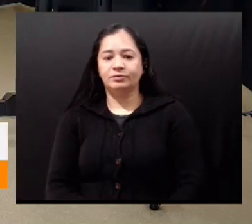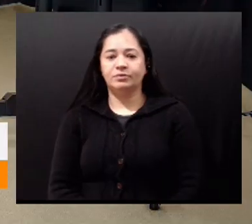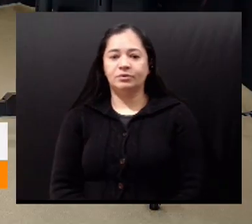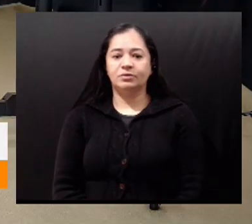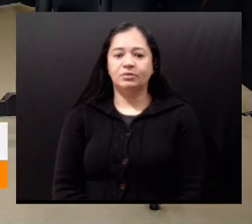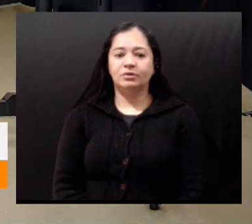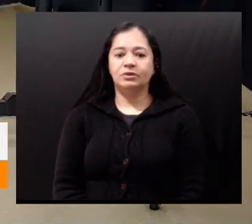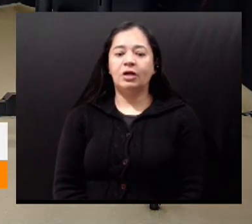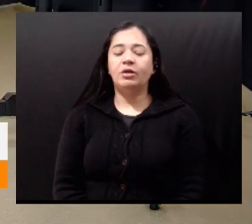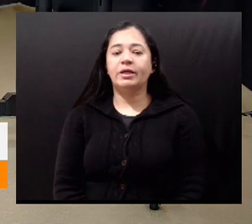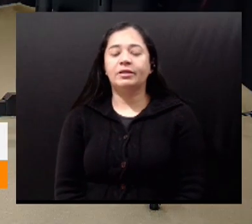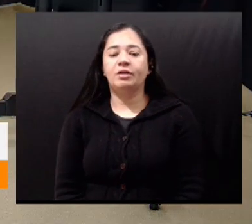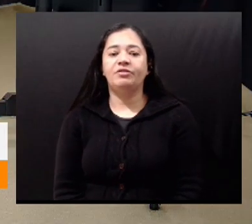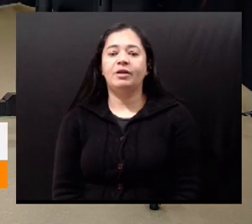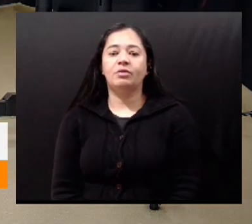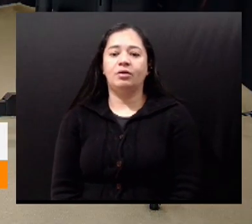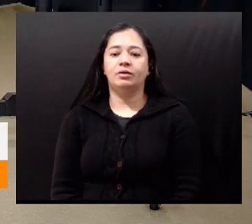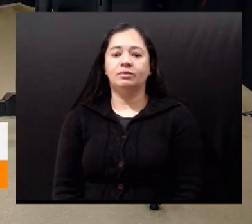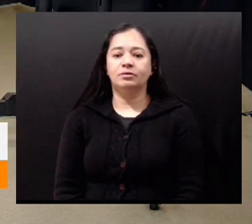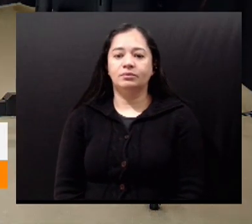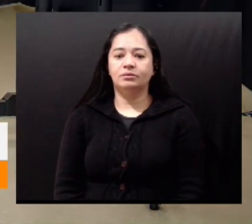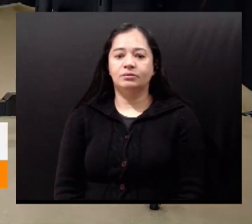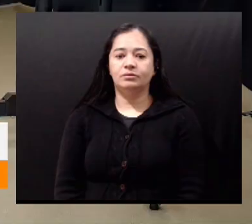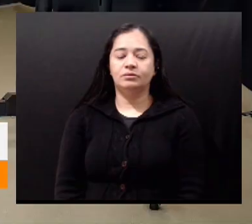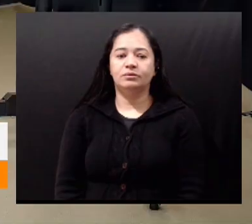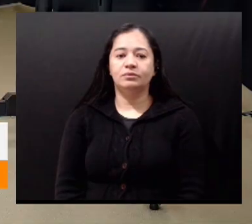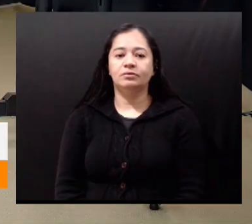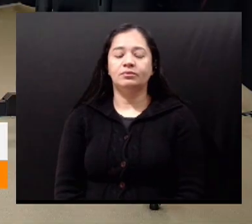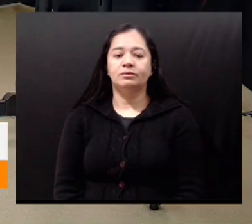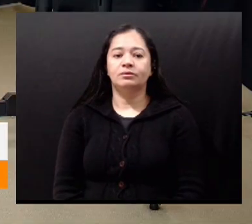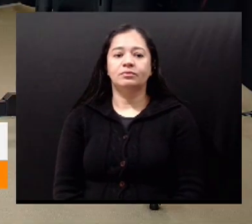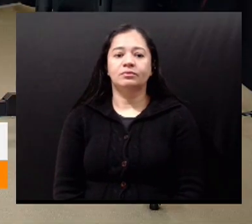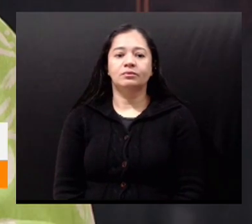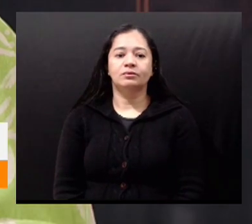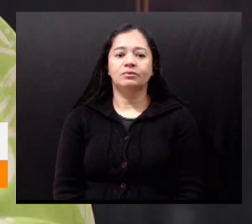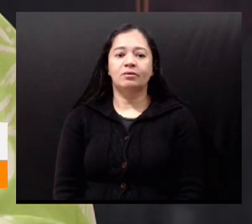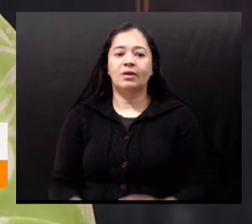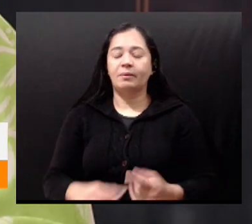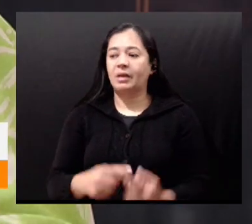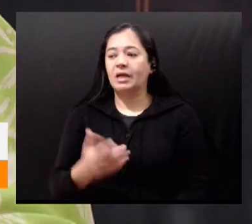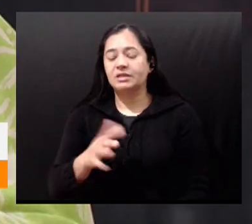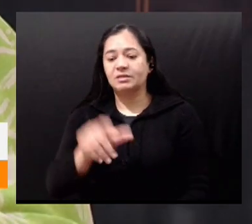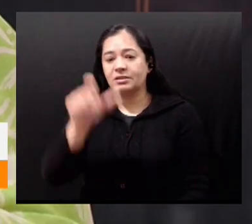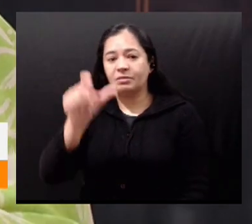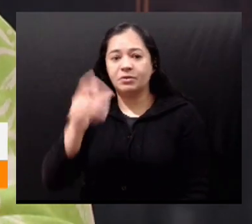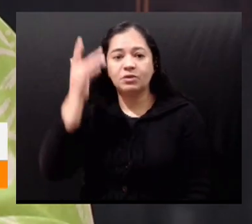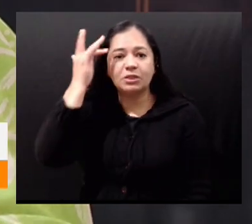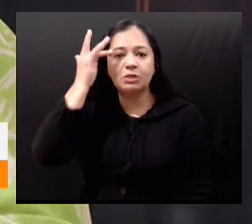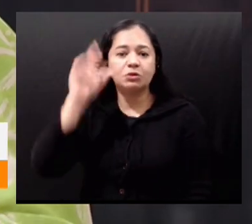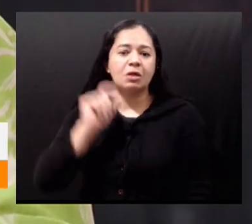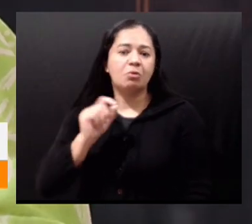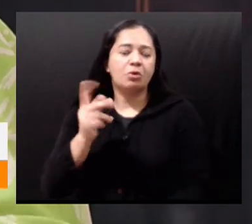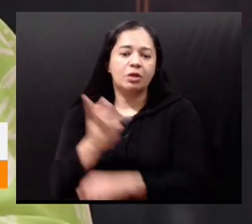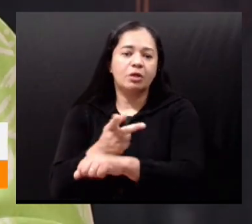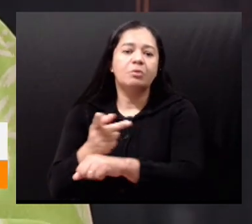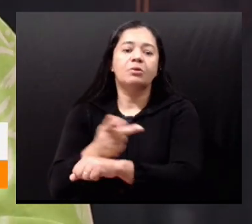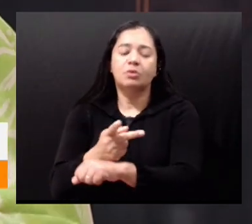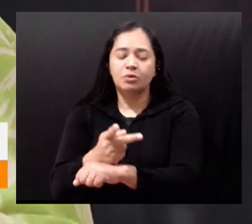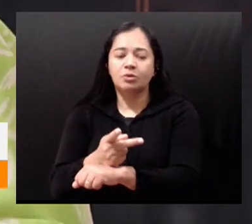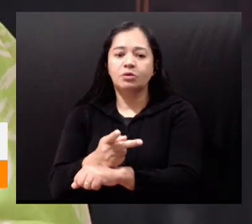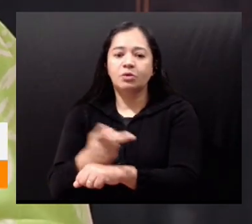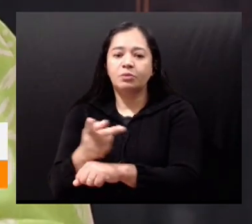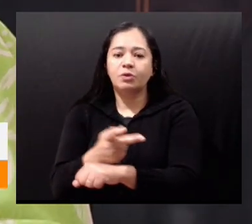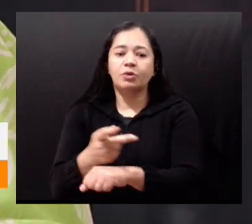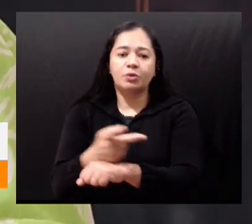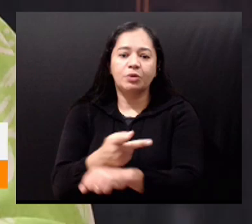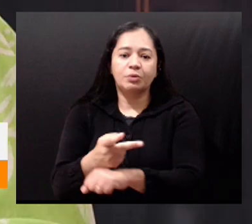pessoa está buscando, mas às vezes ela nem sabe o que ela está buscando, Exato. né. Então ela está buscando, buscando, buscando, buscando, mas não sabe o